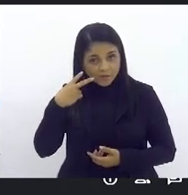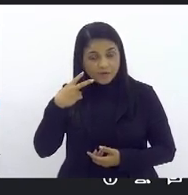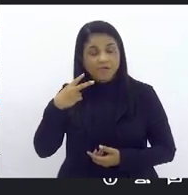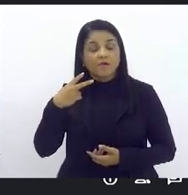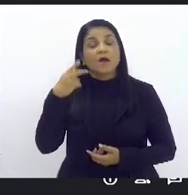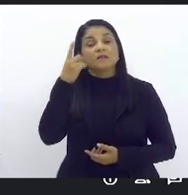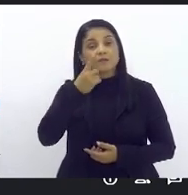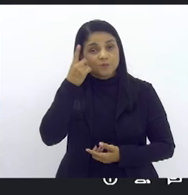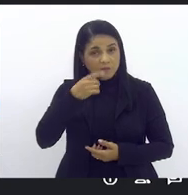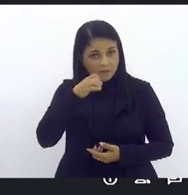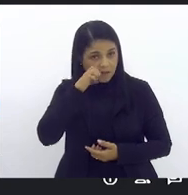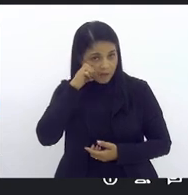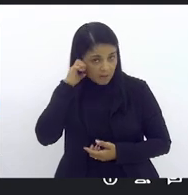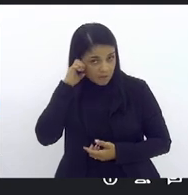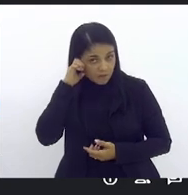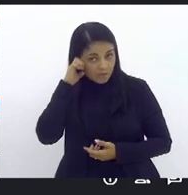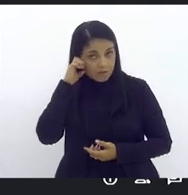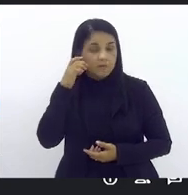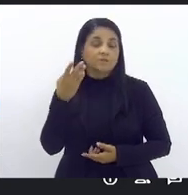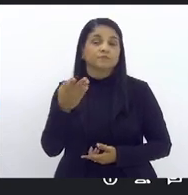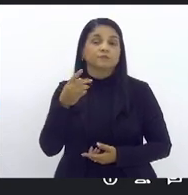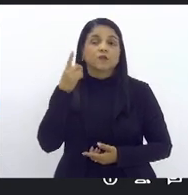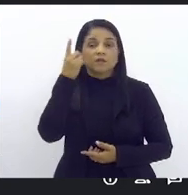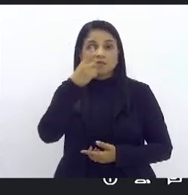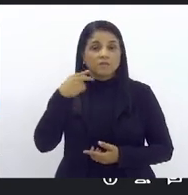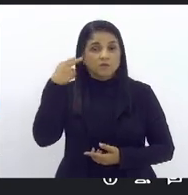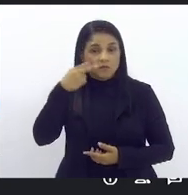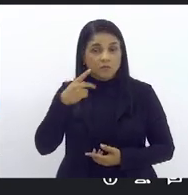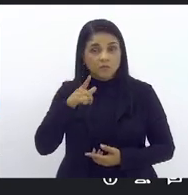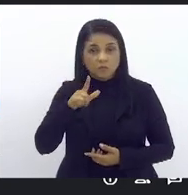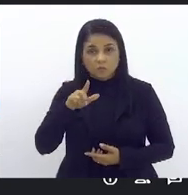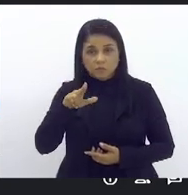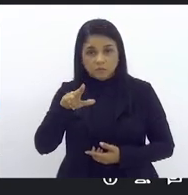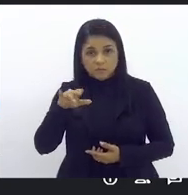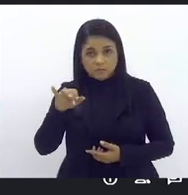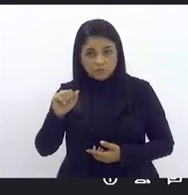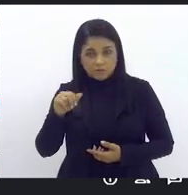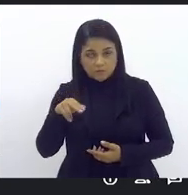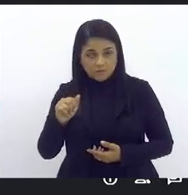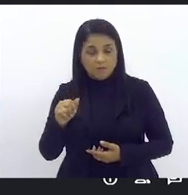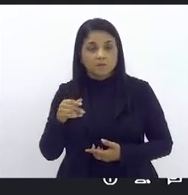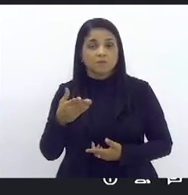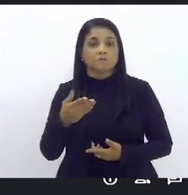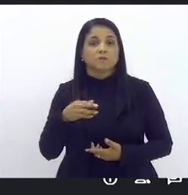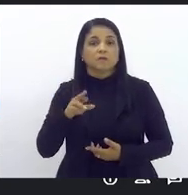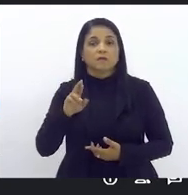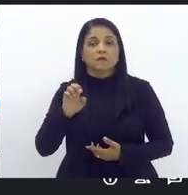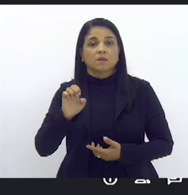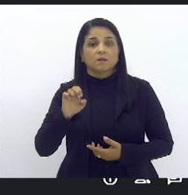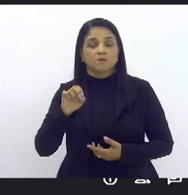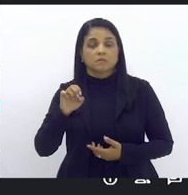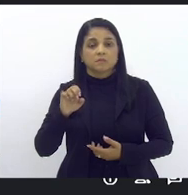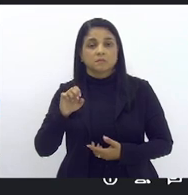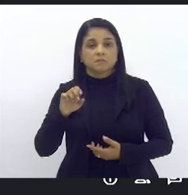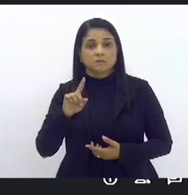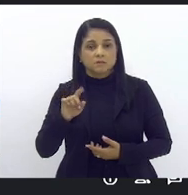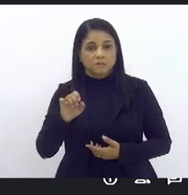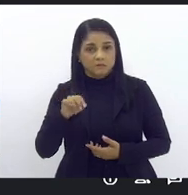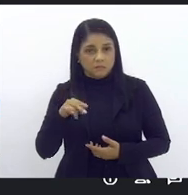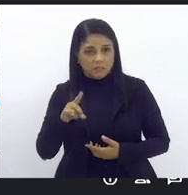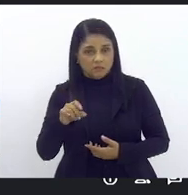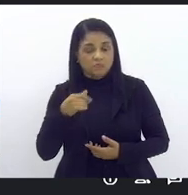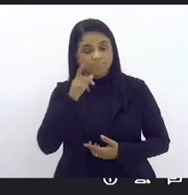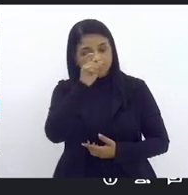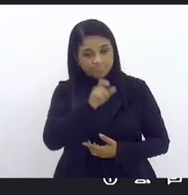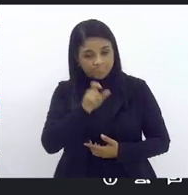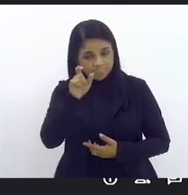Élica, né, Takemoto, a vereadora Luciana também presente. Bom, na figura dessas